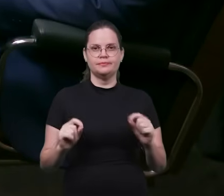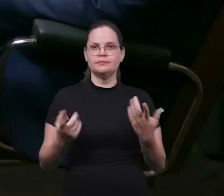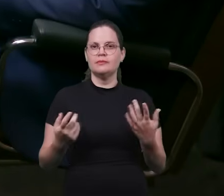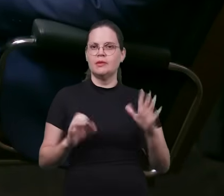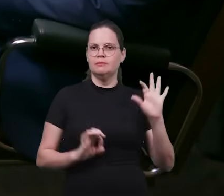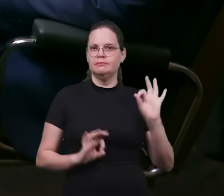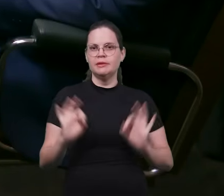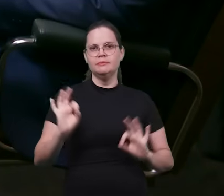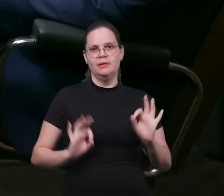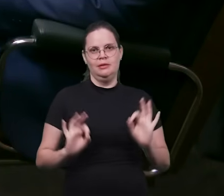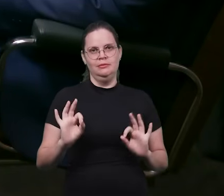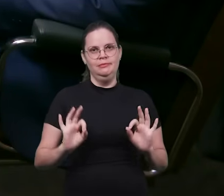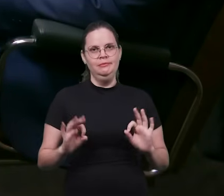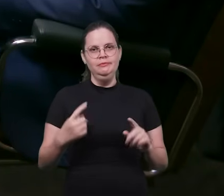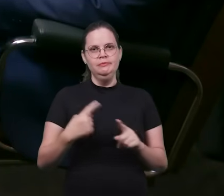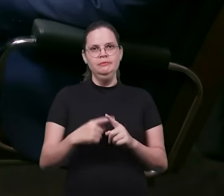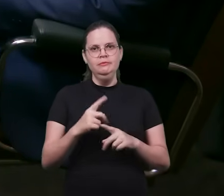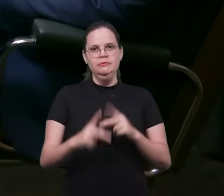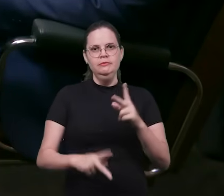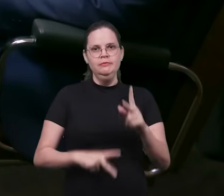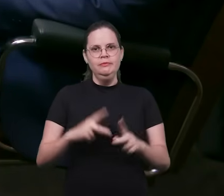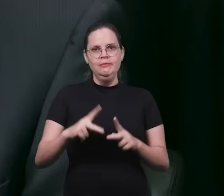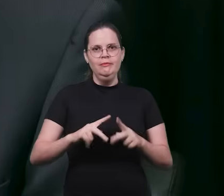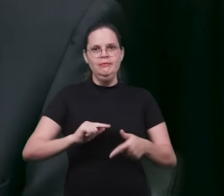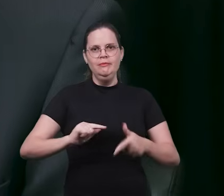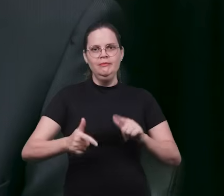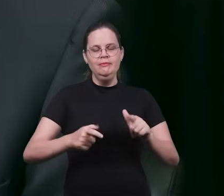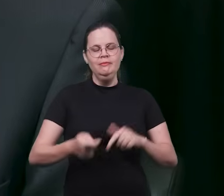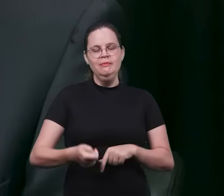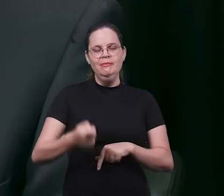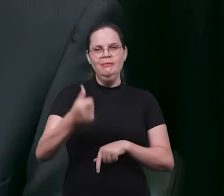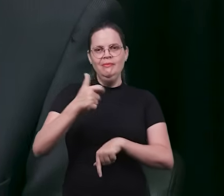Porque o povo estava se aproximando da terra